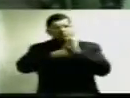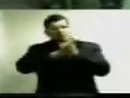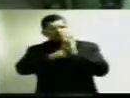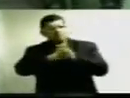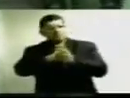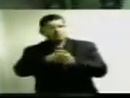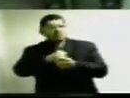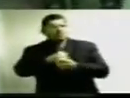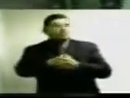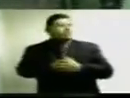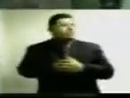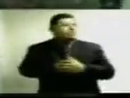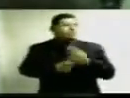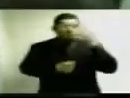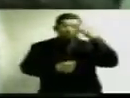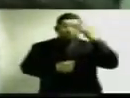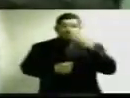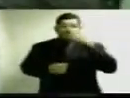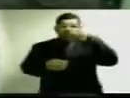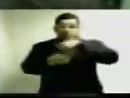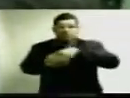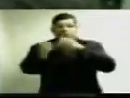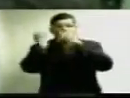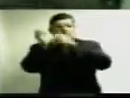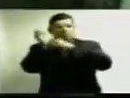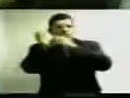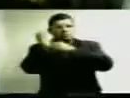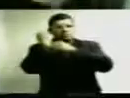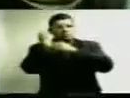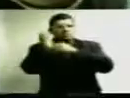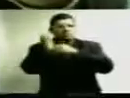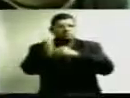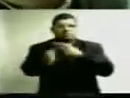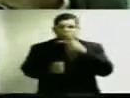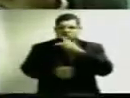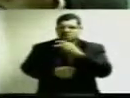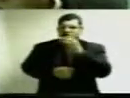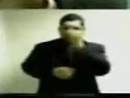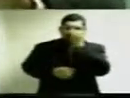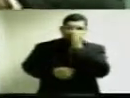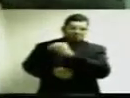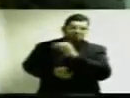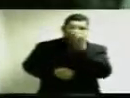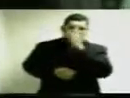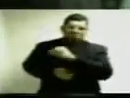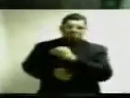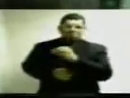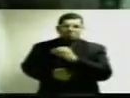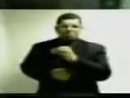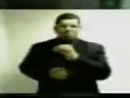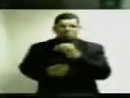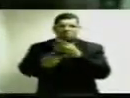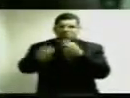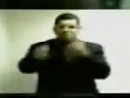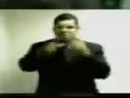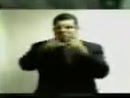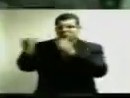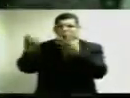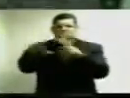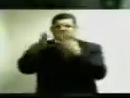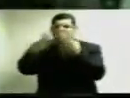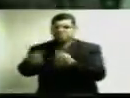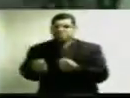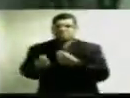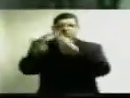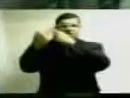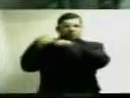casa. Eu acho que voto secreto é banalismo. É fuga de quem não quer assumir